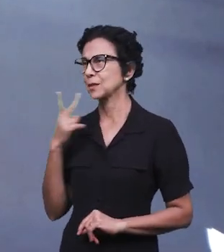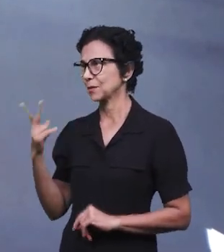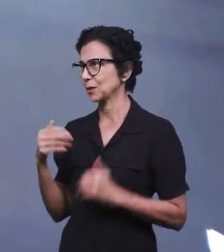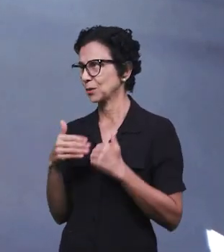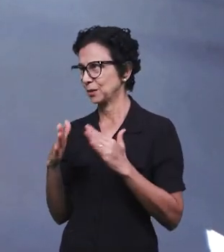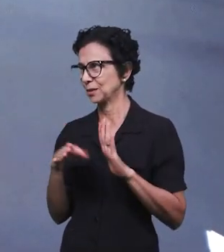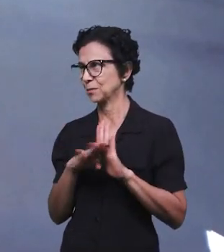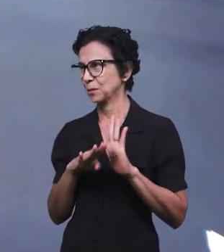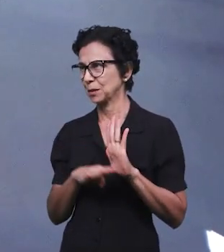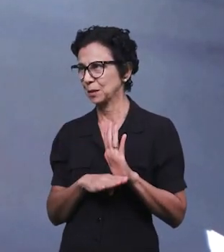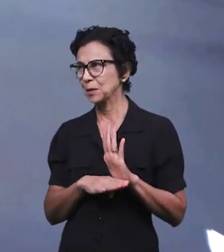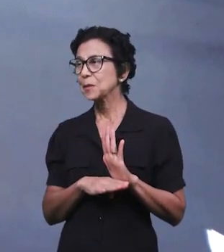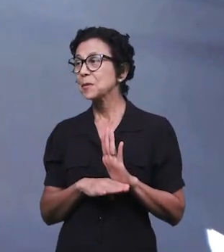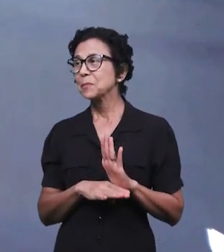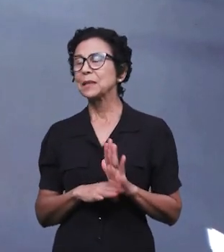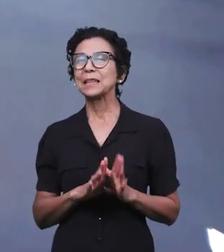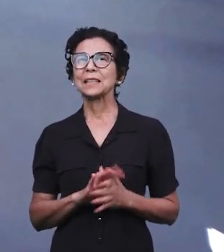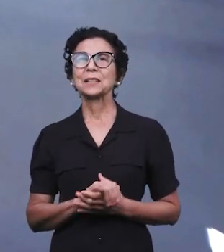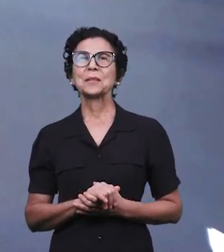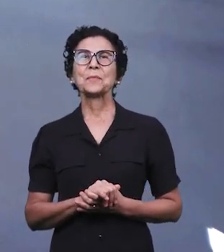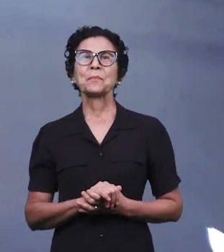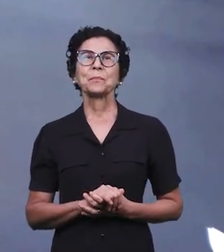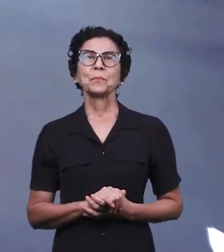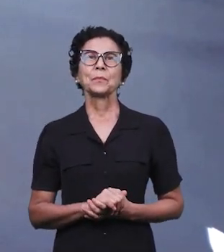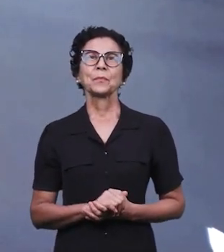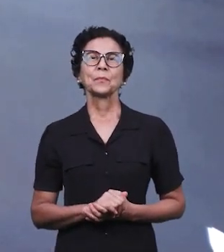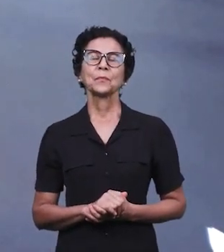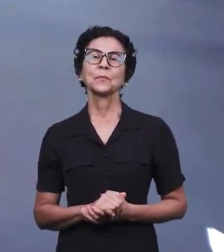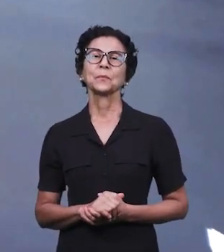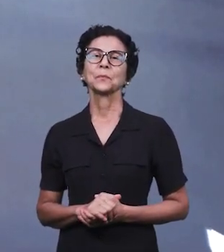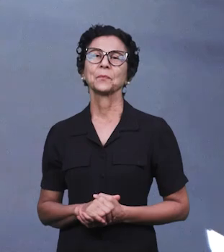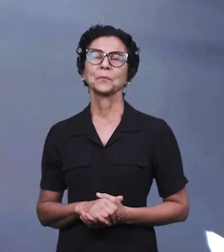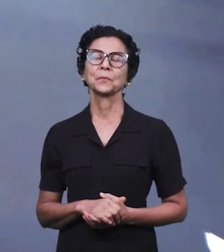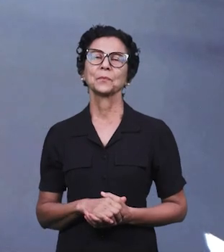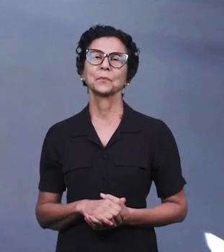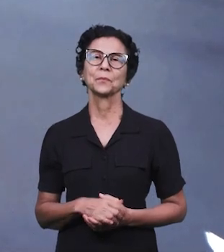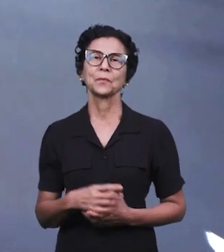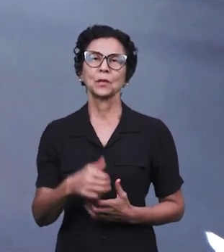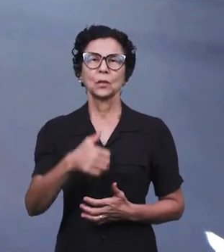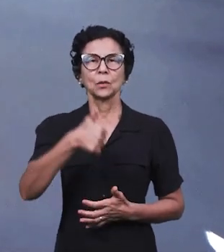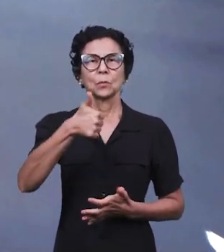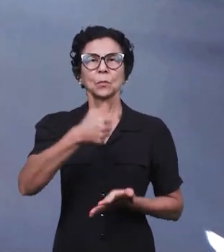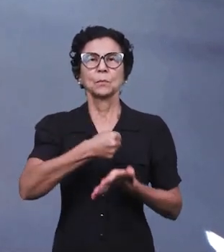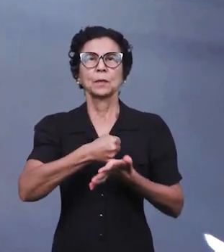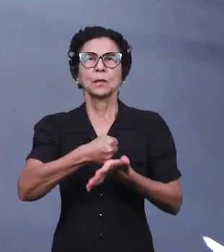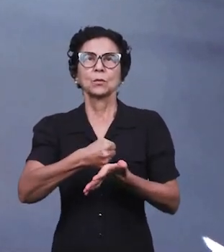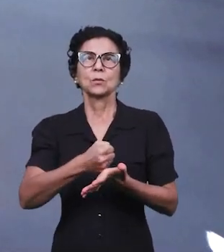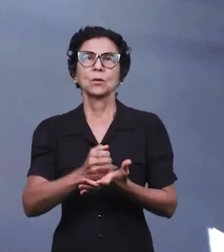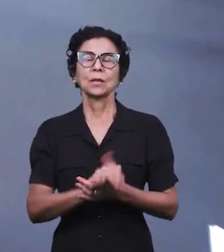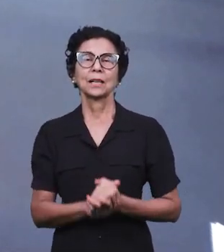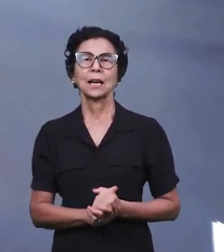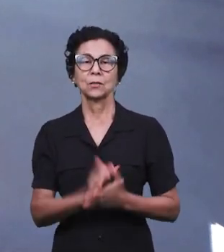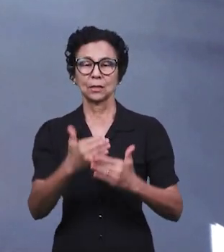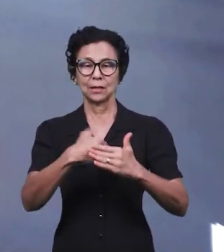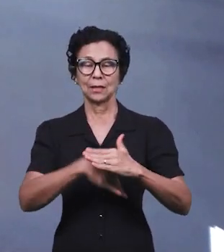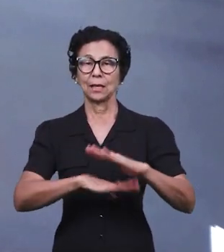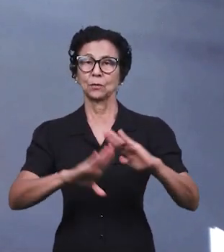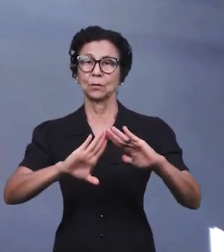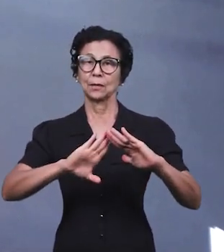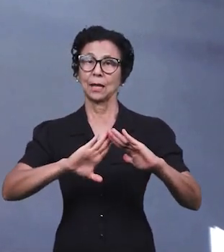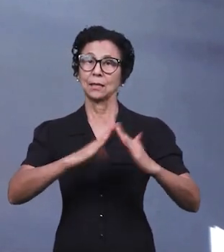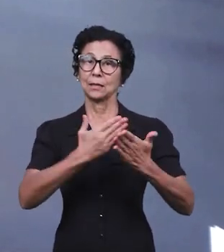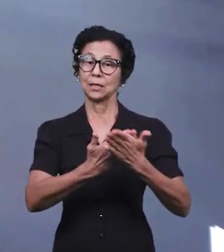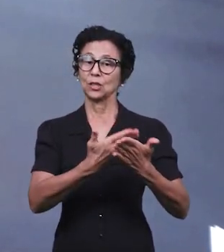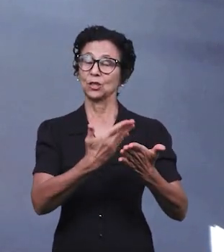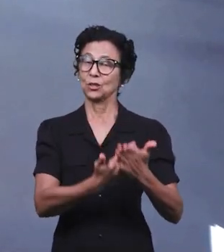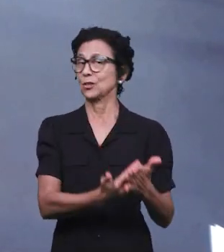programa, né? E a gente não falou hoje, o primeiro socorros já está dentro das escolas, né? Não é